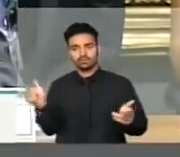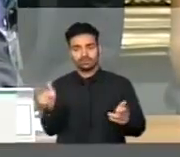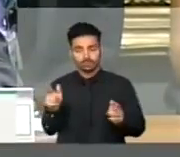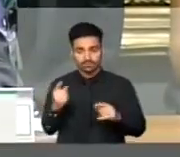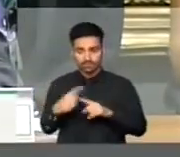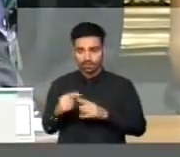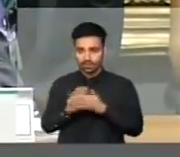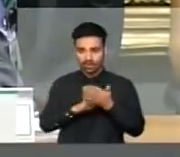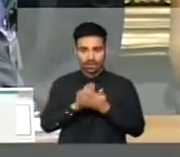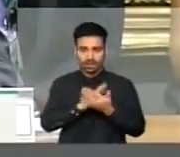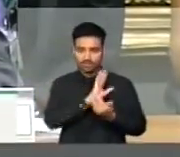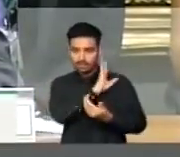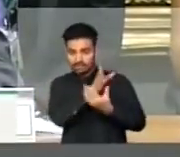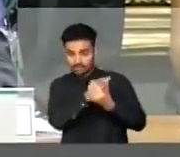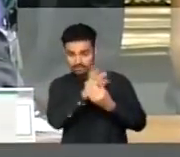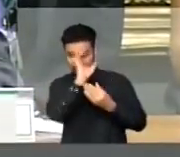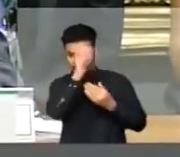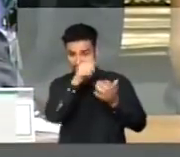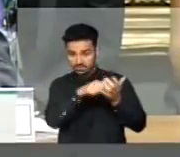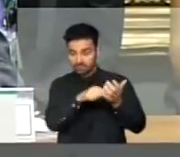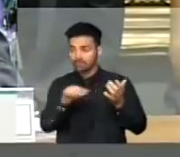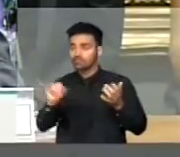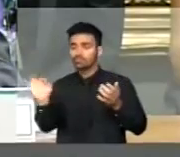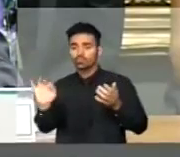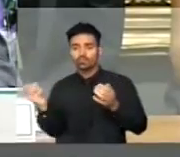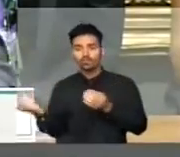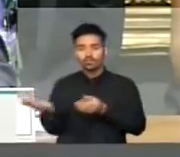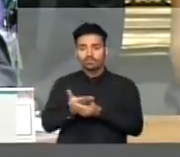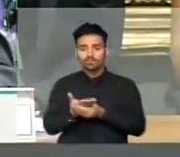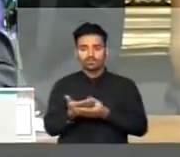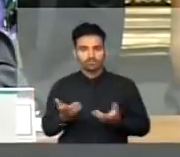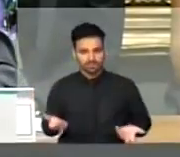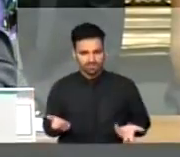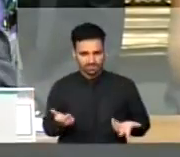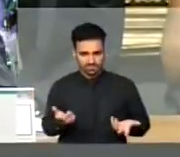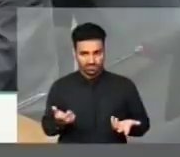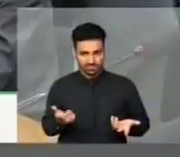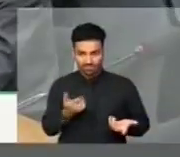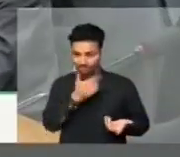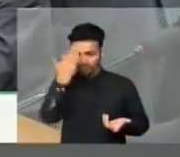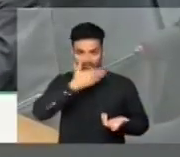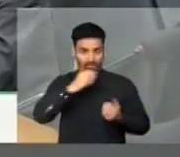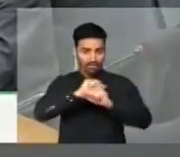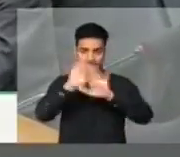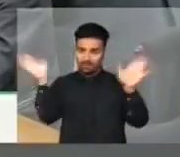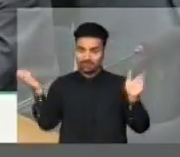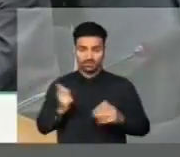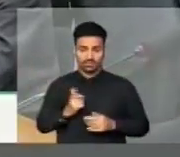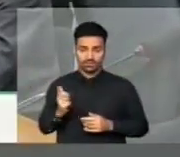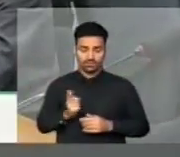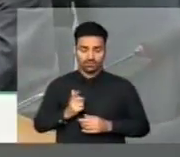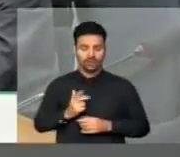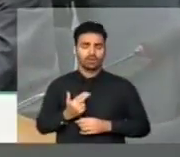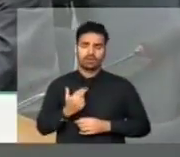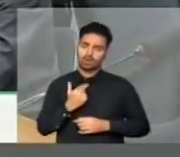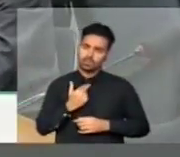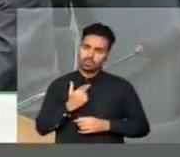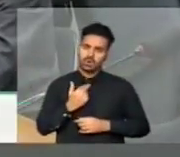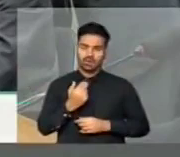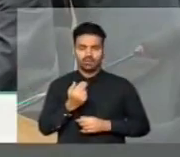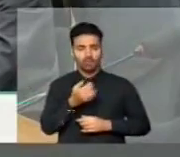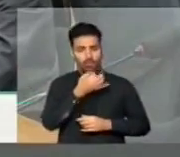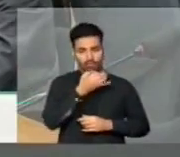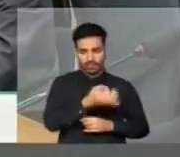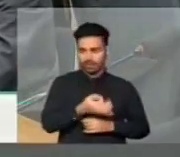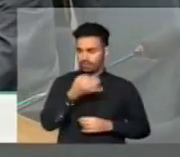contra tal decisão. Só não vê isso quem não quer. Não podemos aceitar que eventuais desavenças políticas